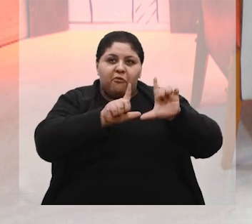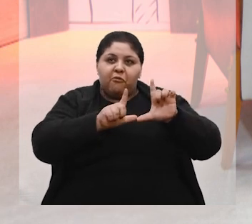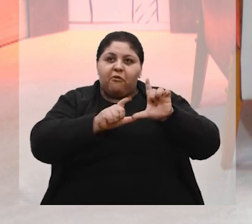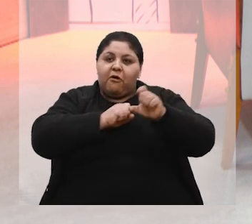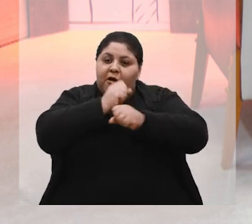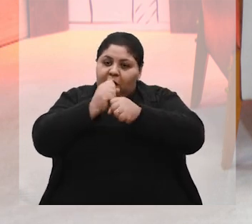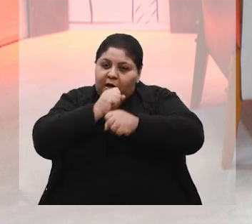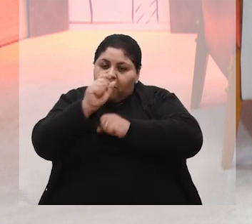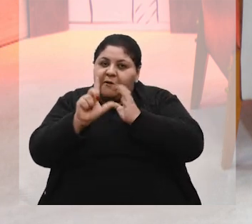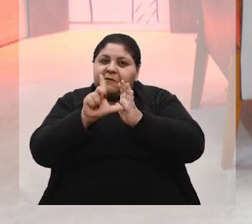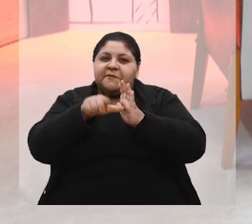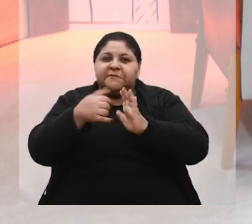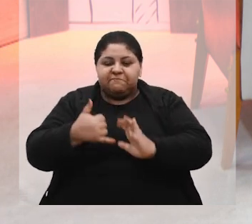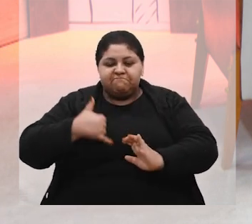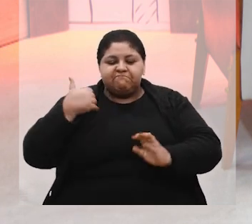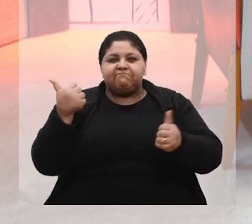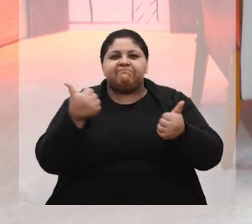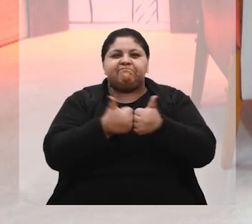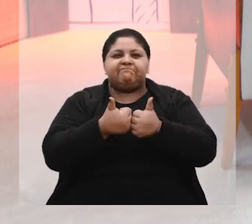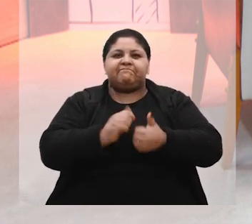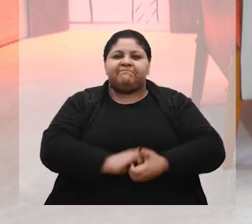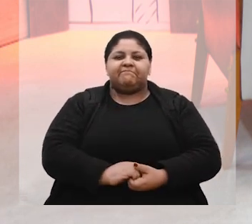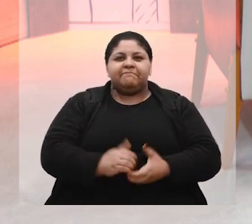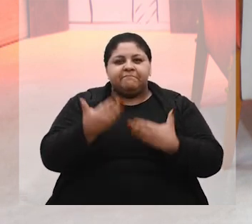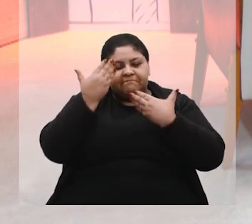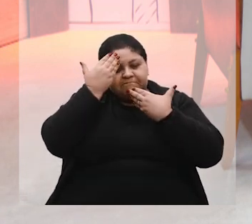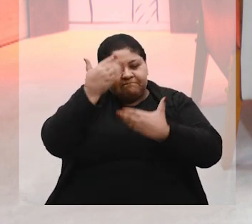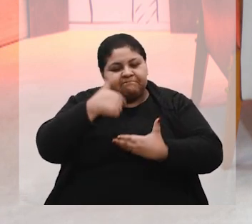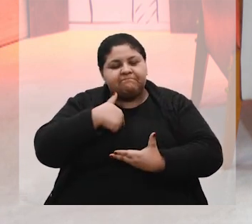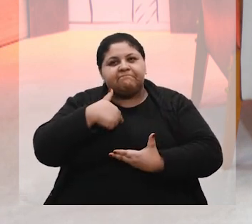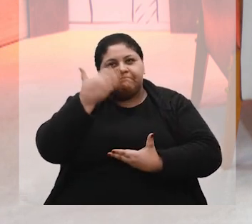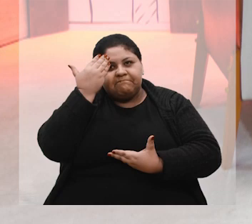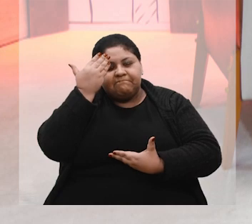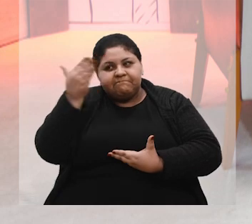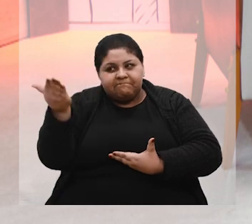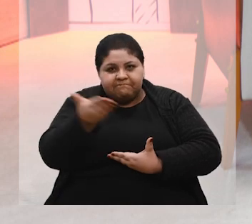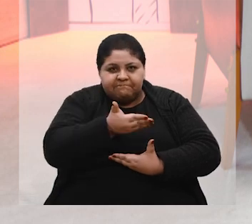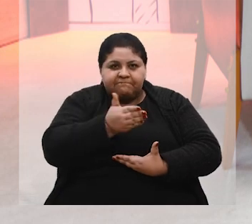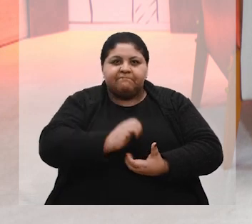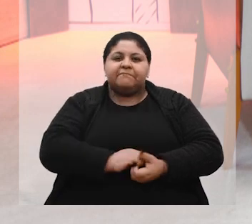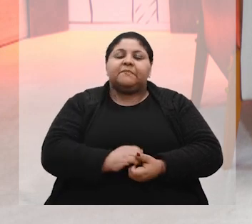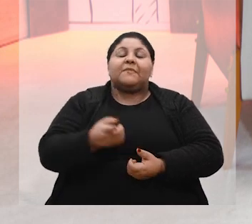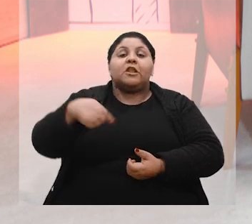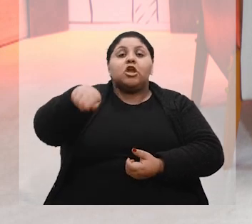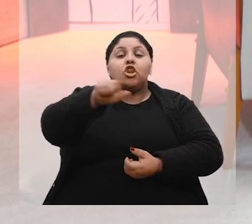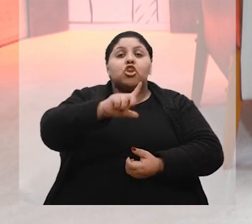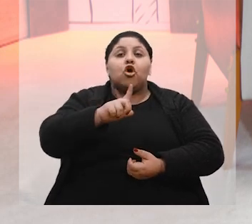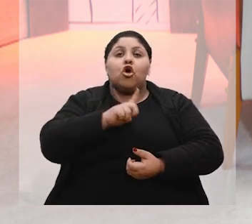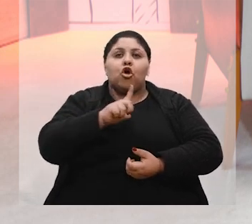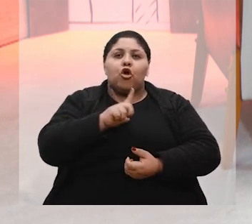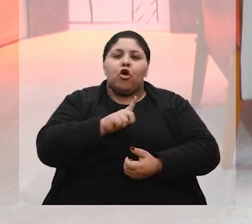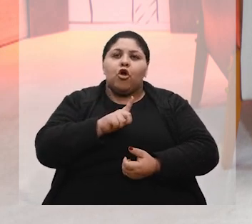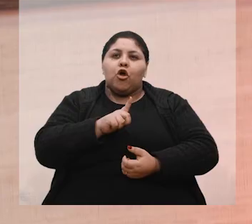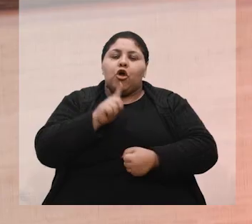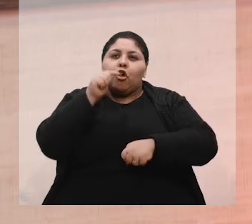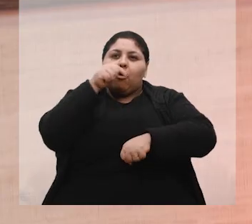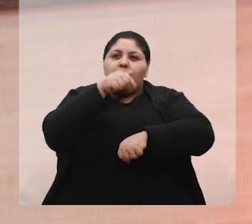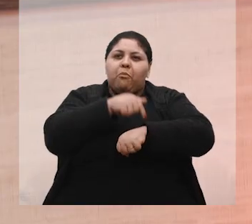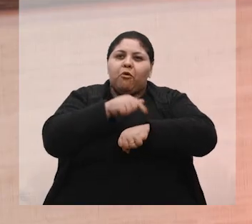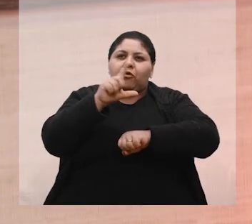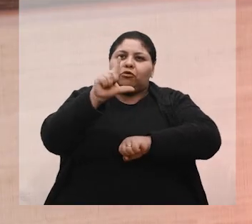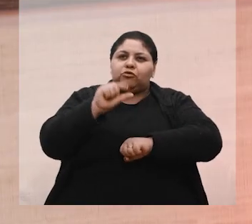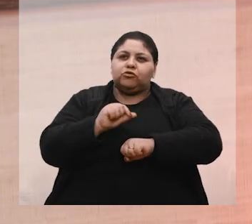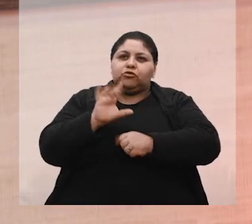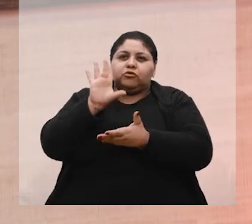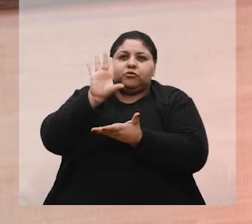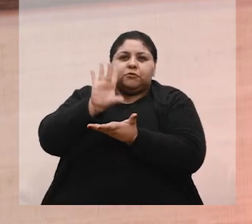anos depois, Nil. Uma honra tê-la conosco aqui. Obrigada, eu que agradeço o convite. Nós tivemos, e bem recentemente